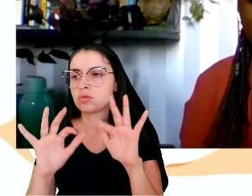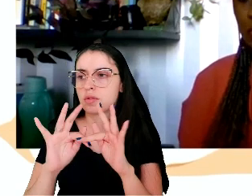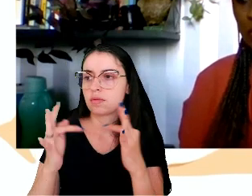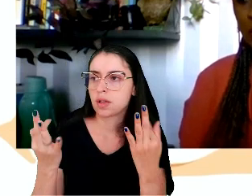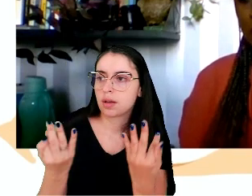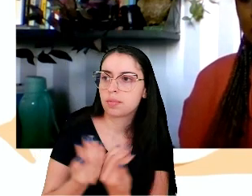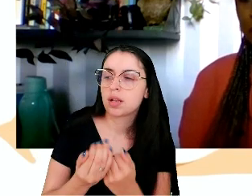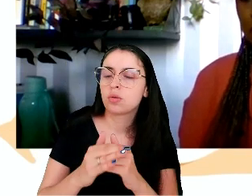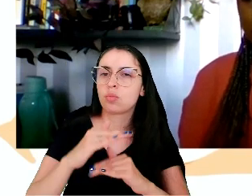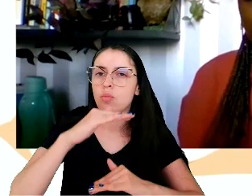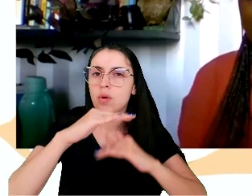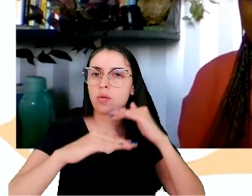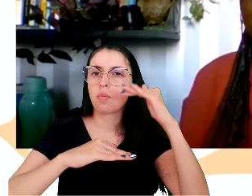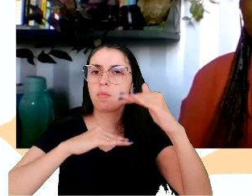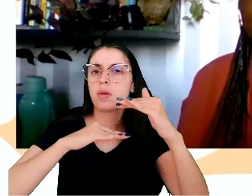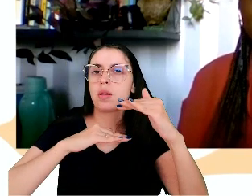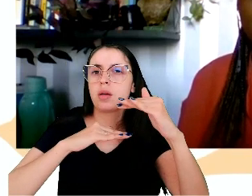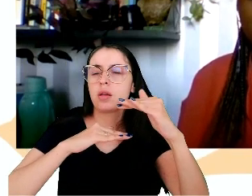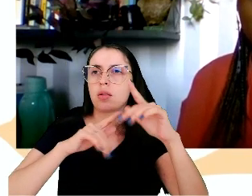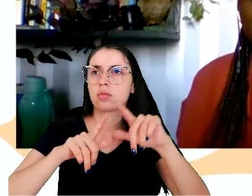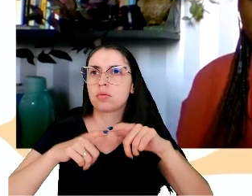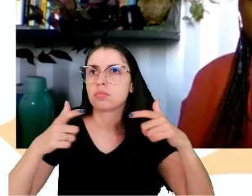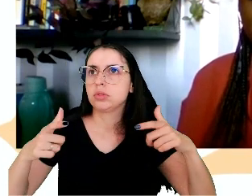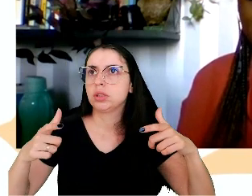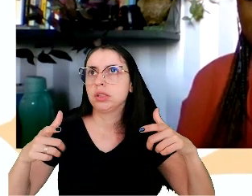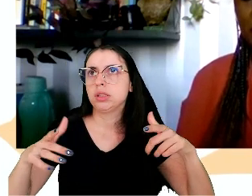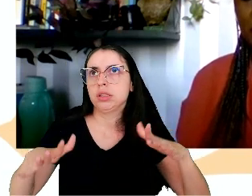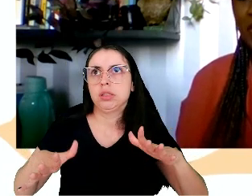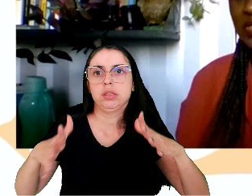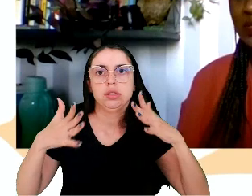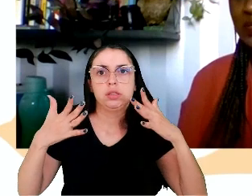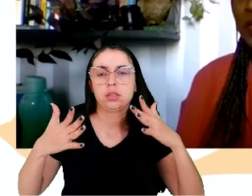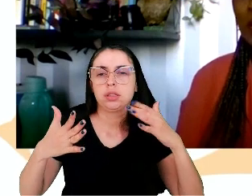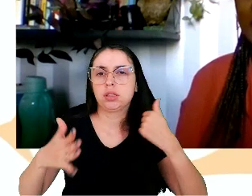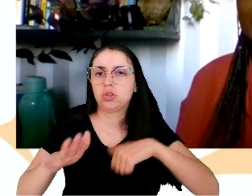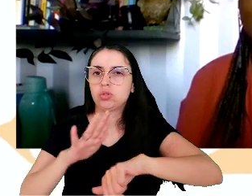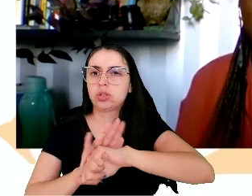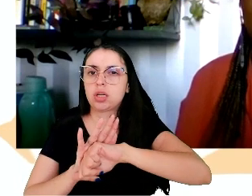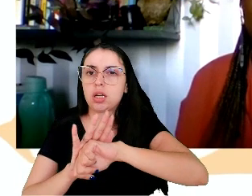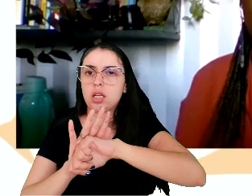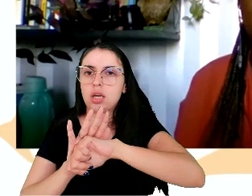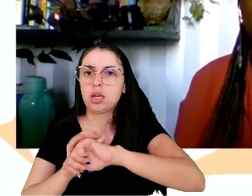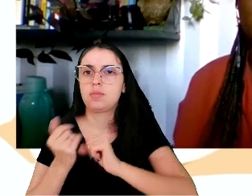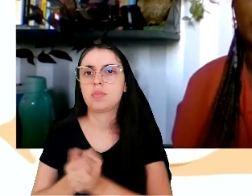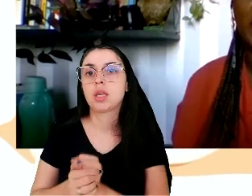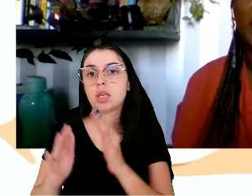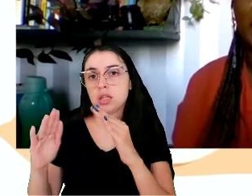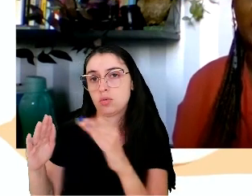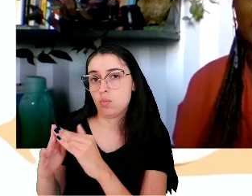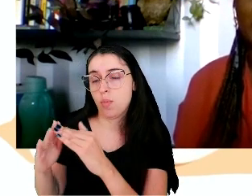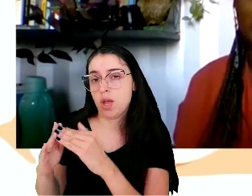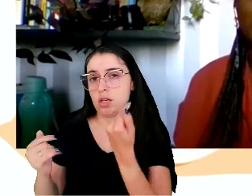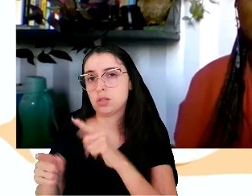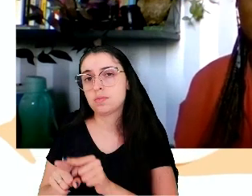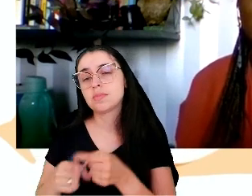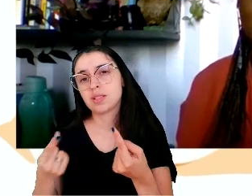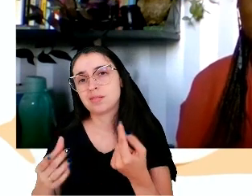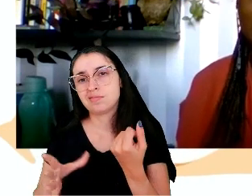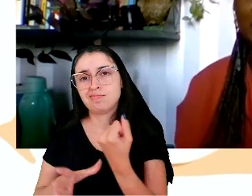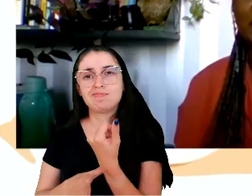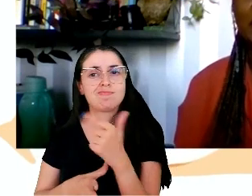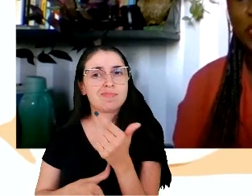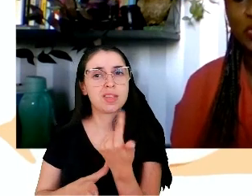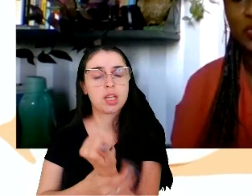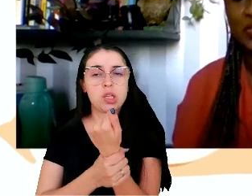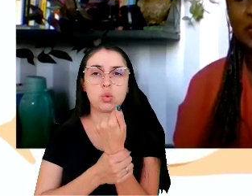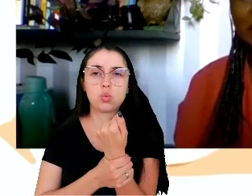um aumento assustador dos casos de violência doméstica, mas também inseguros relativos ao que a